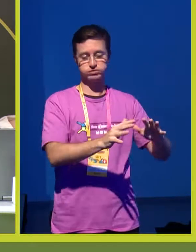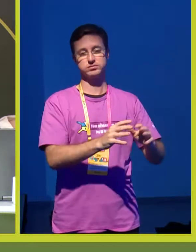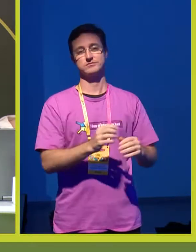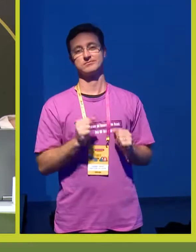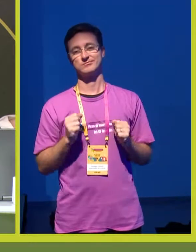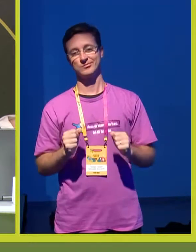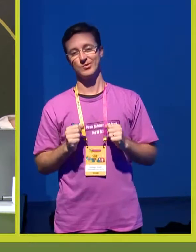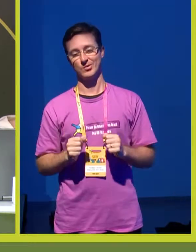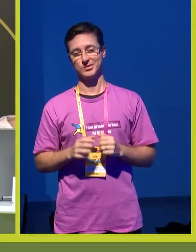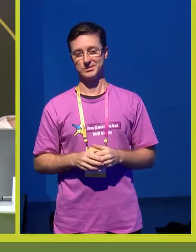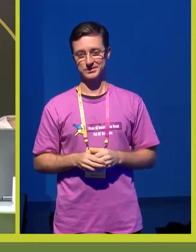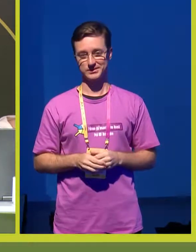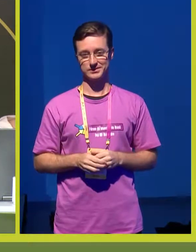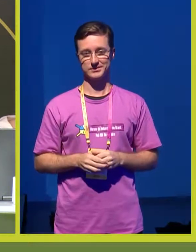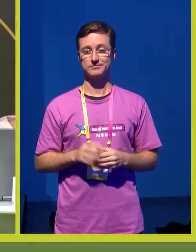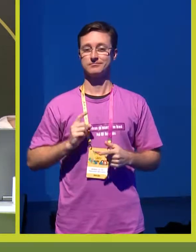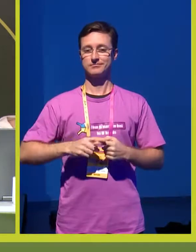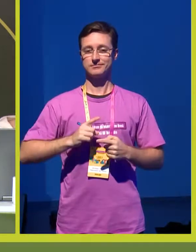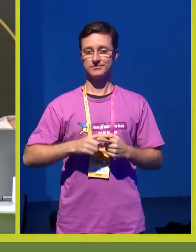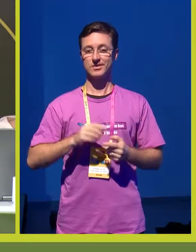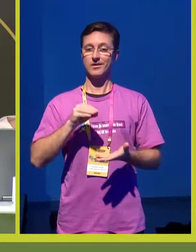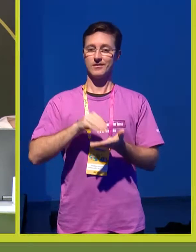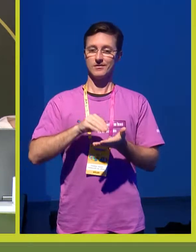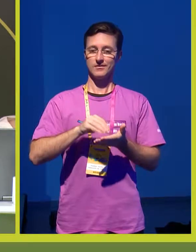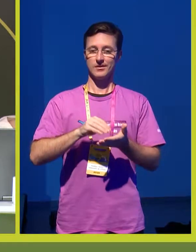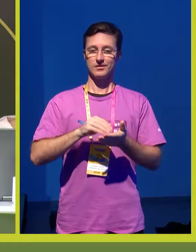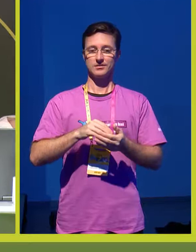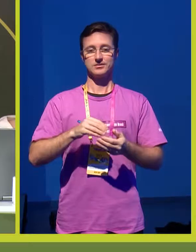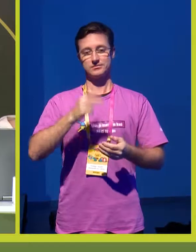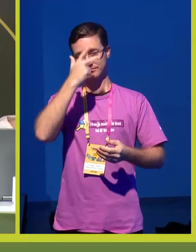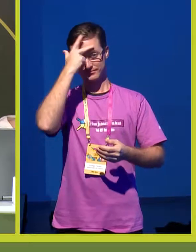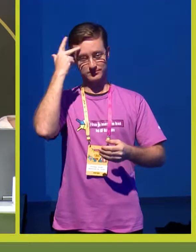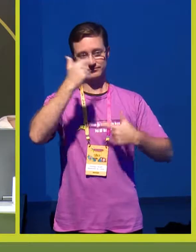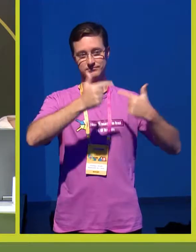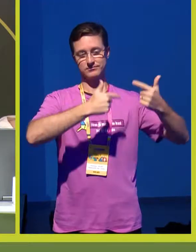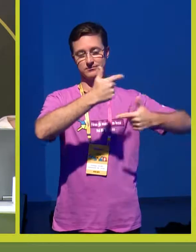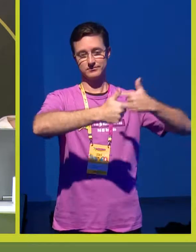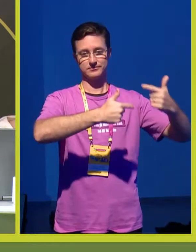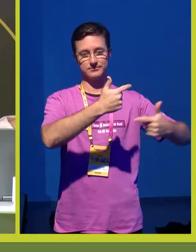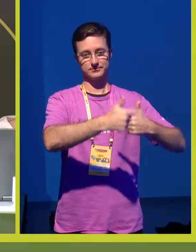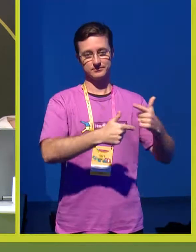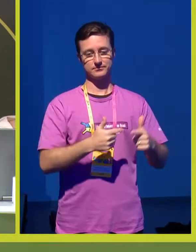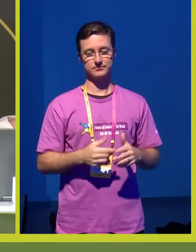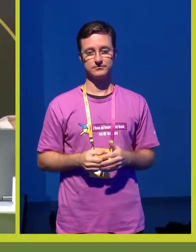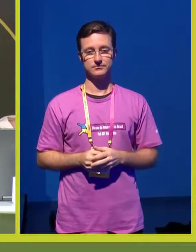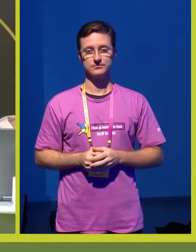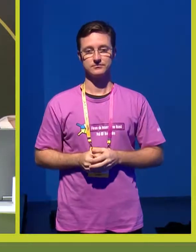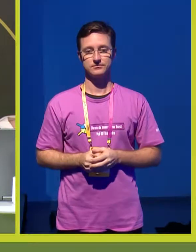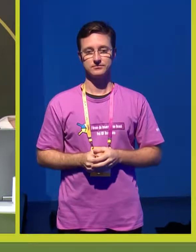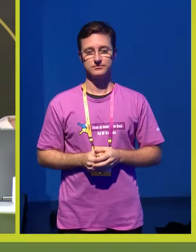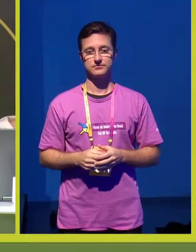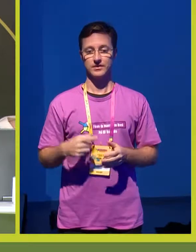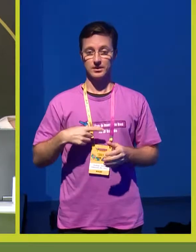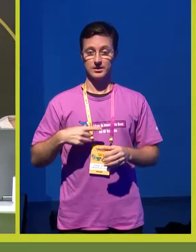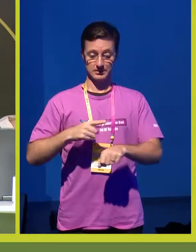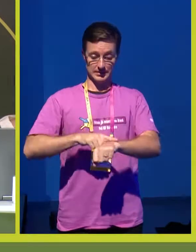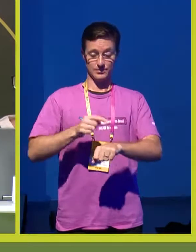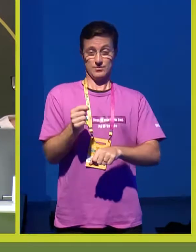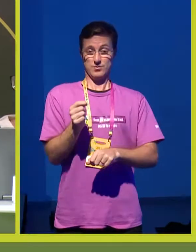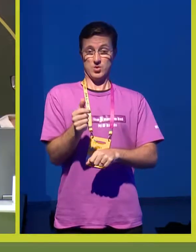seja principalmente por causa da falta de braços. Eu tenho pouco tempo...